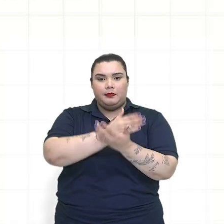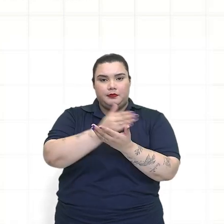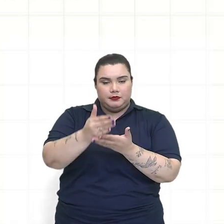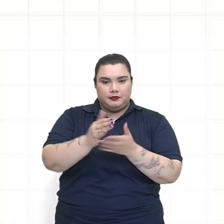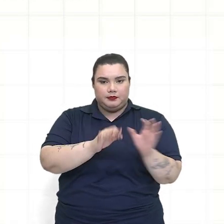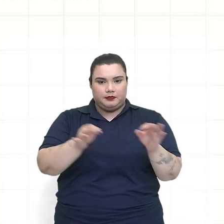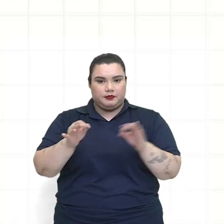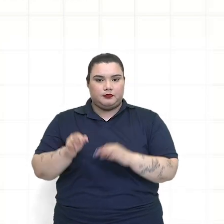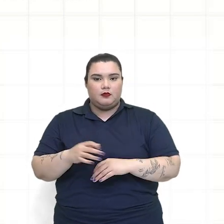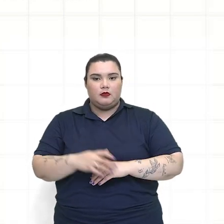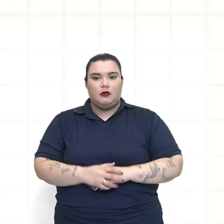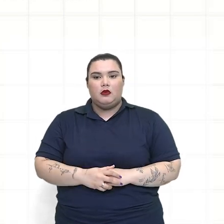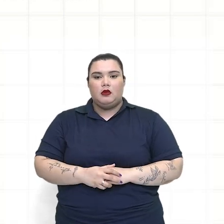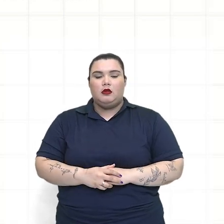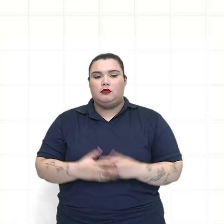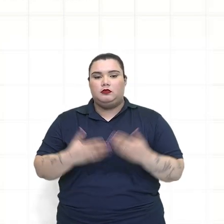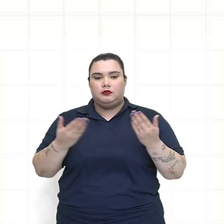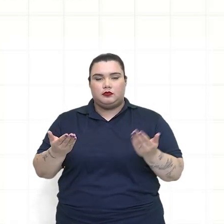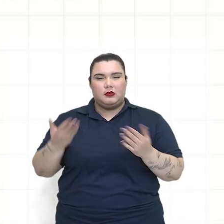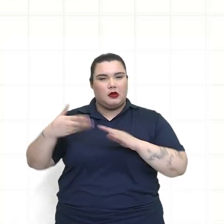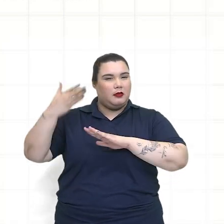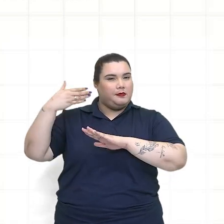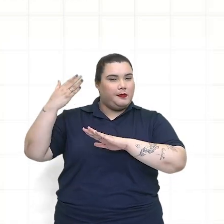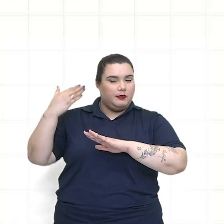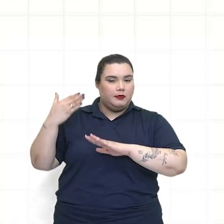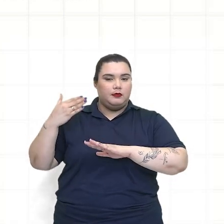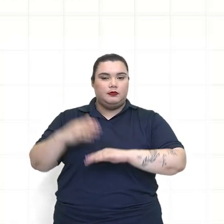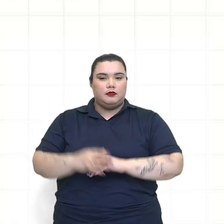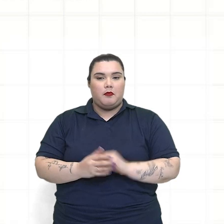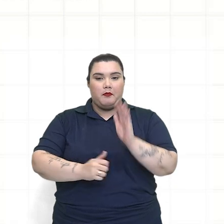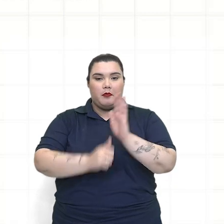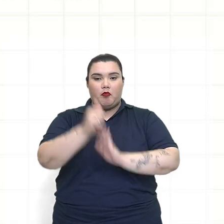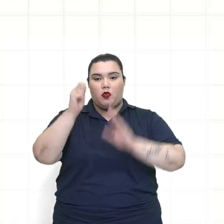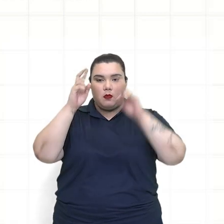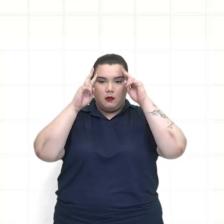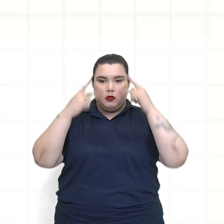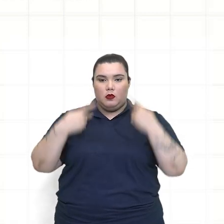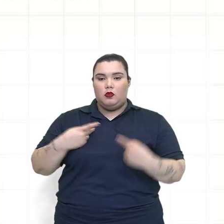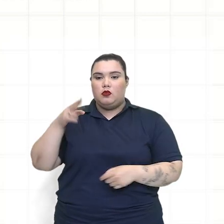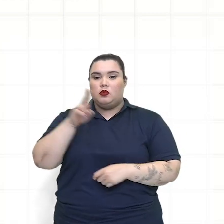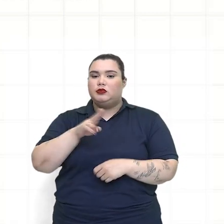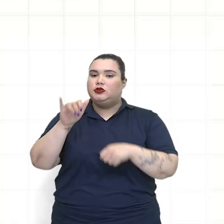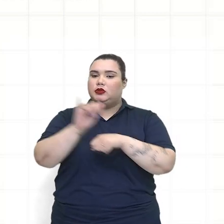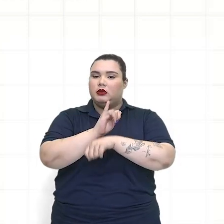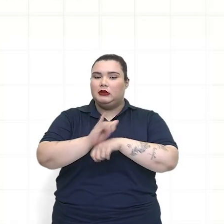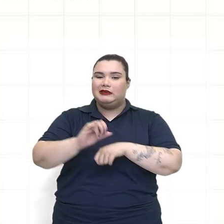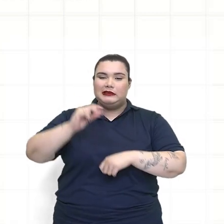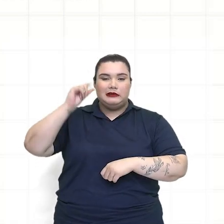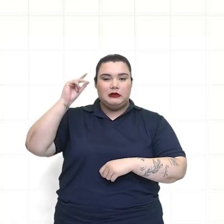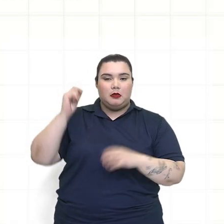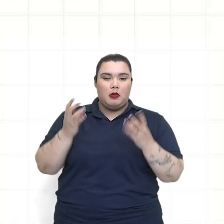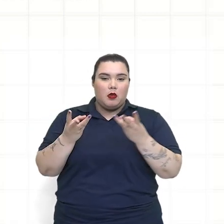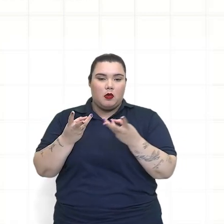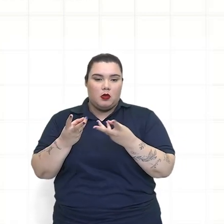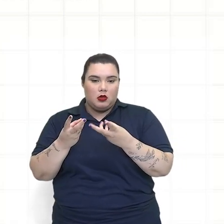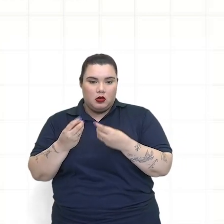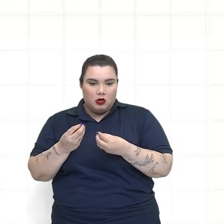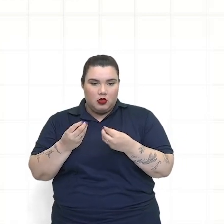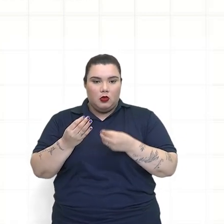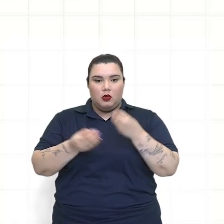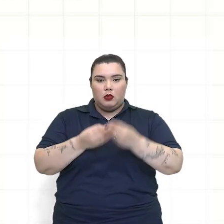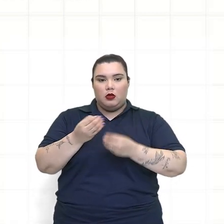olha só, bem mais remotamente ainda. Os primeiros humanos usavam métodos primitivos para contar e